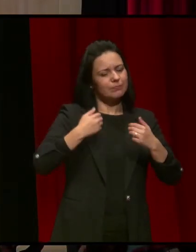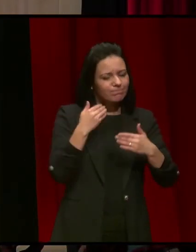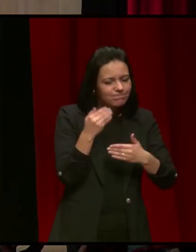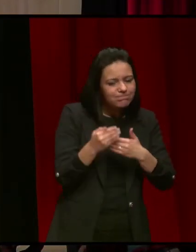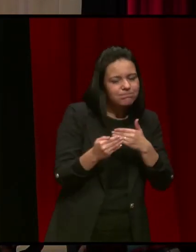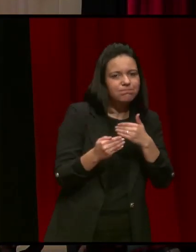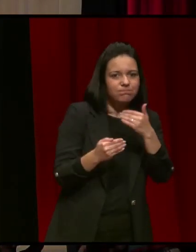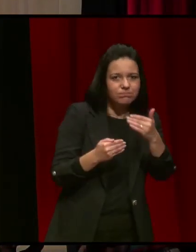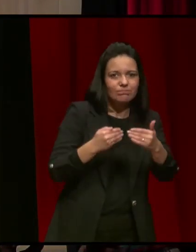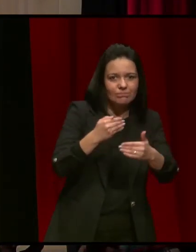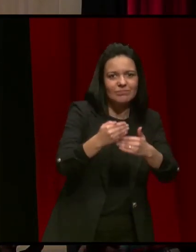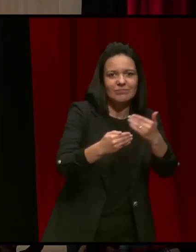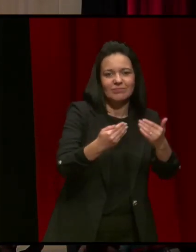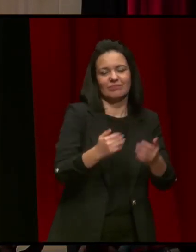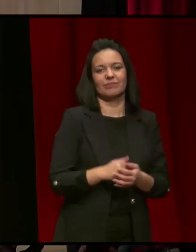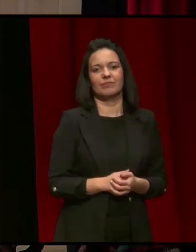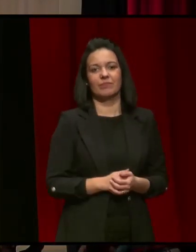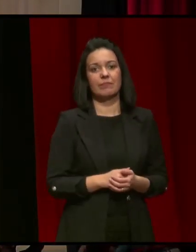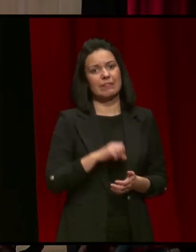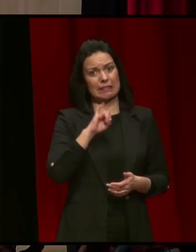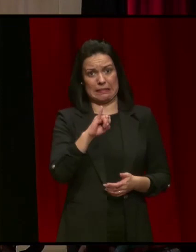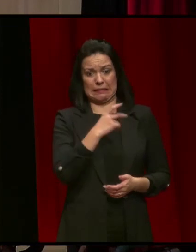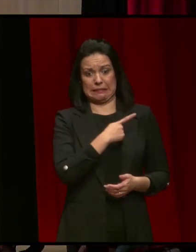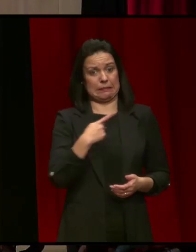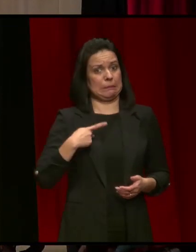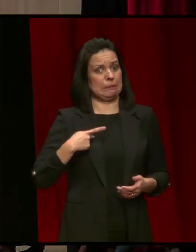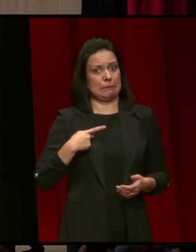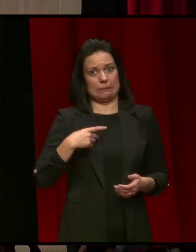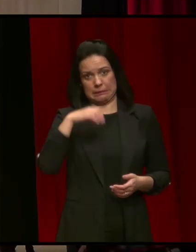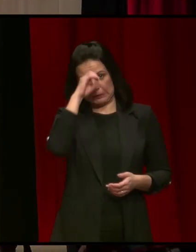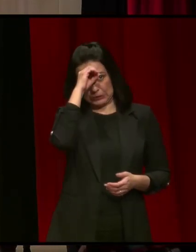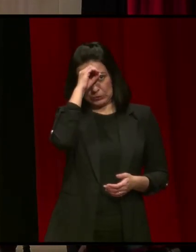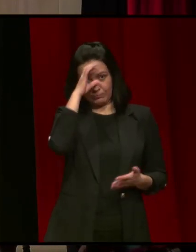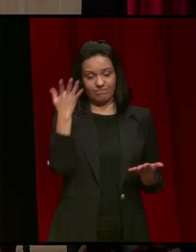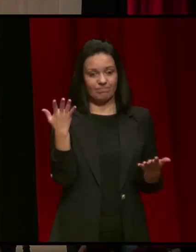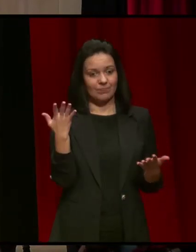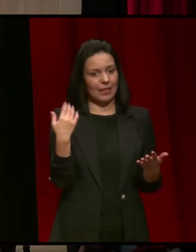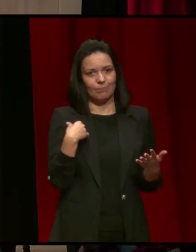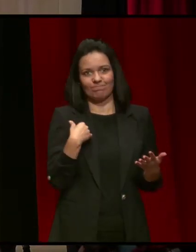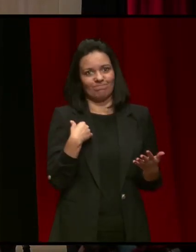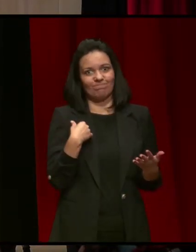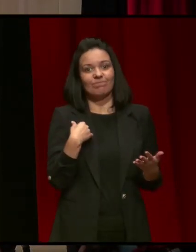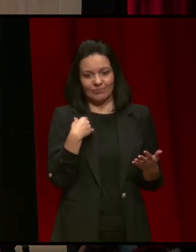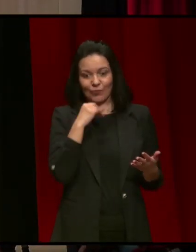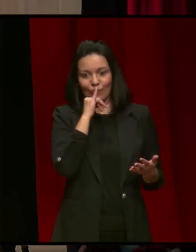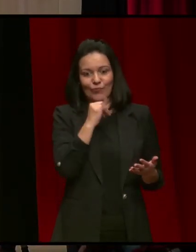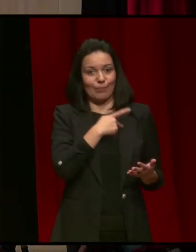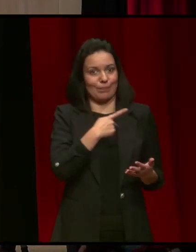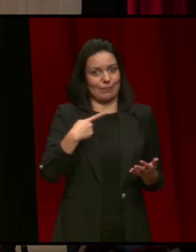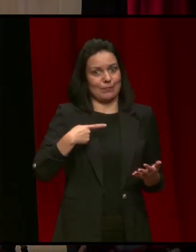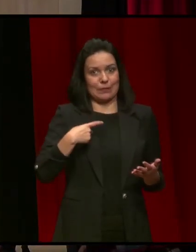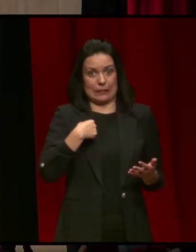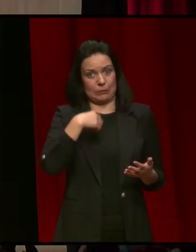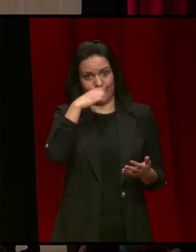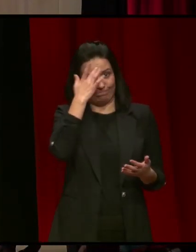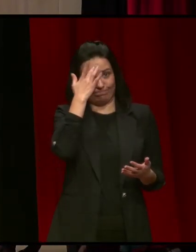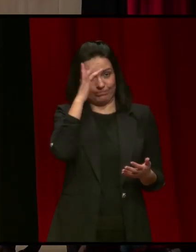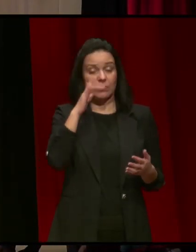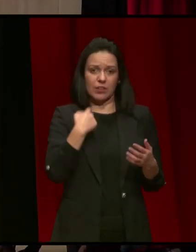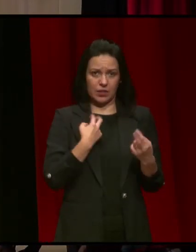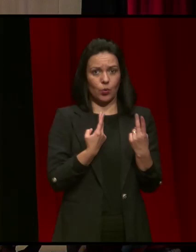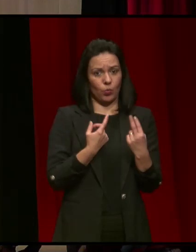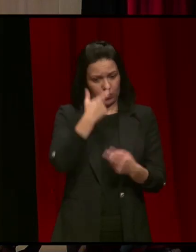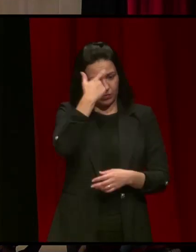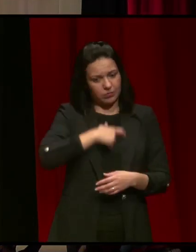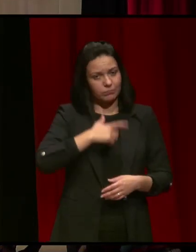com pessoas deficientes. E se o pastor não sabe, o pastor tem que ser humilde e dizer, eu não sei. Tem muita coisa que eu não sei, gente. E eu não